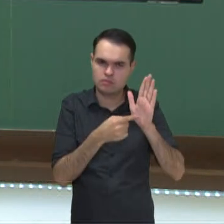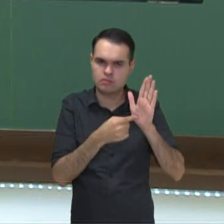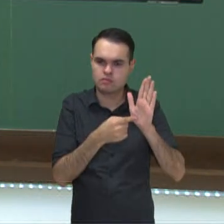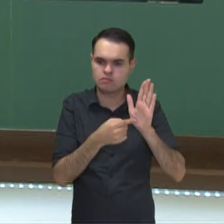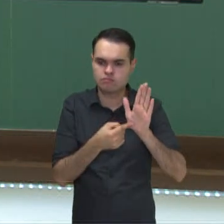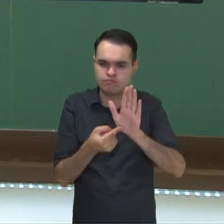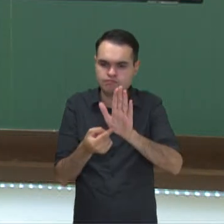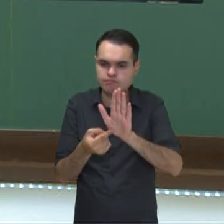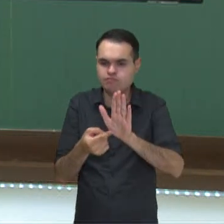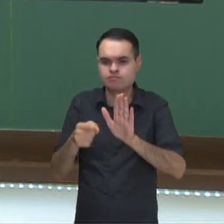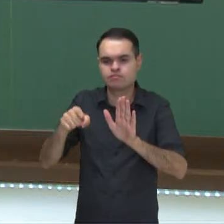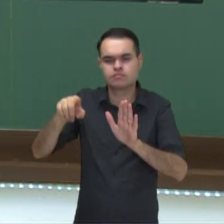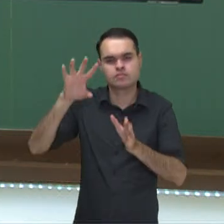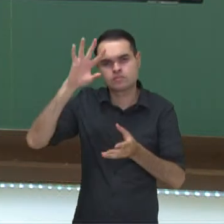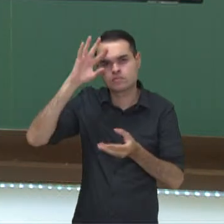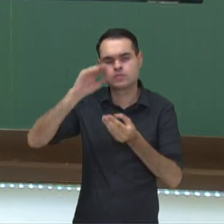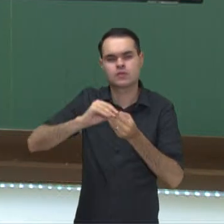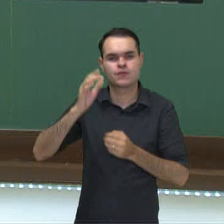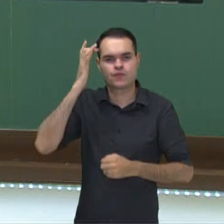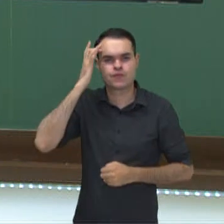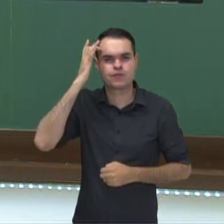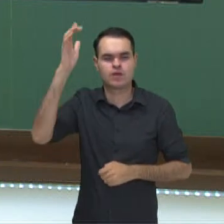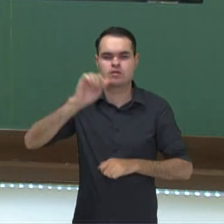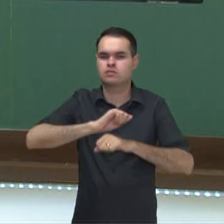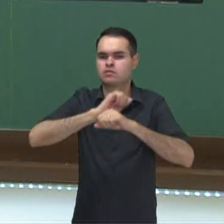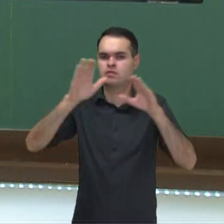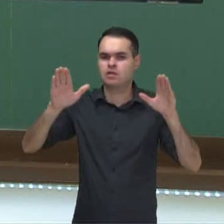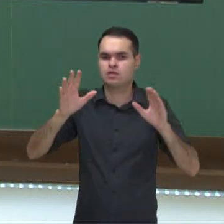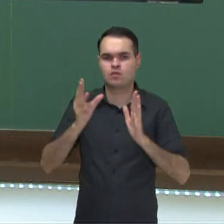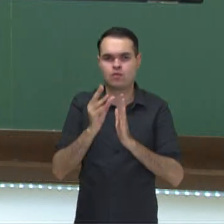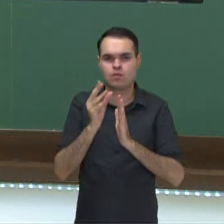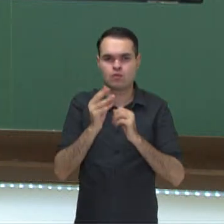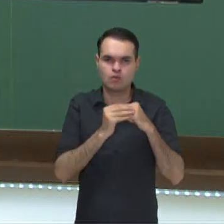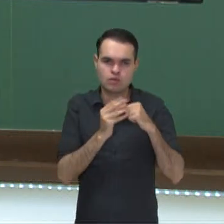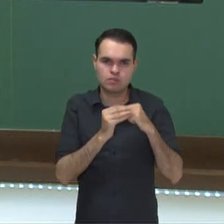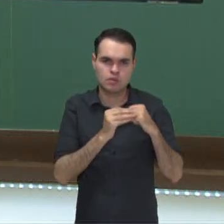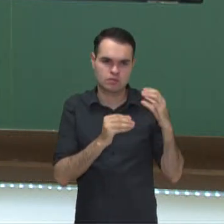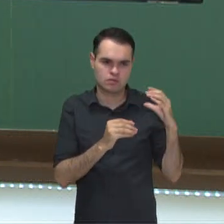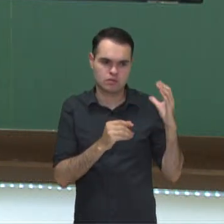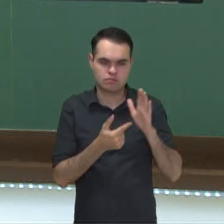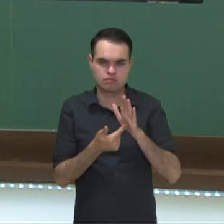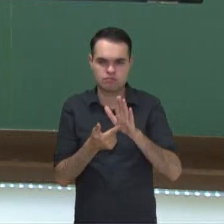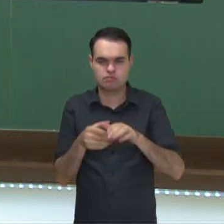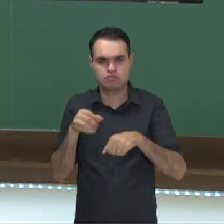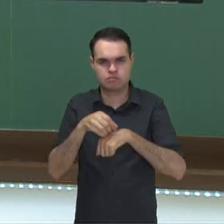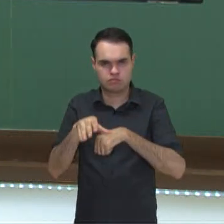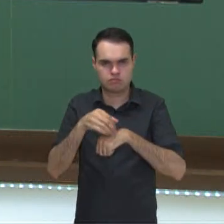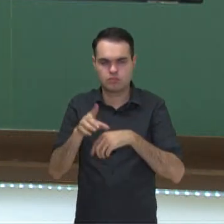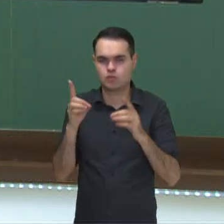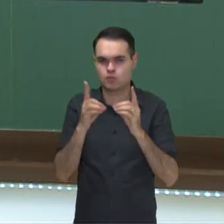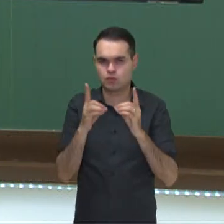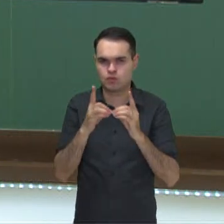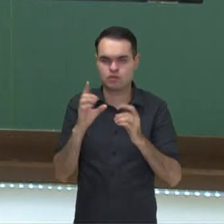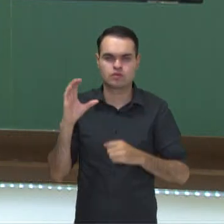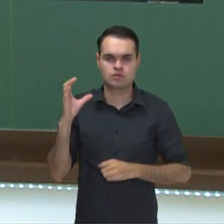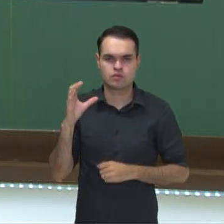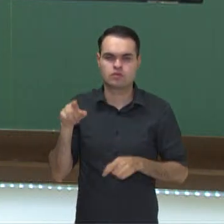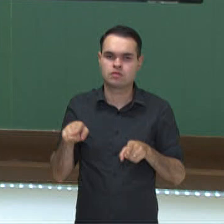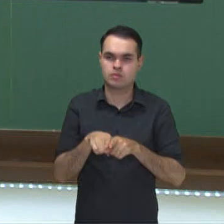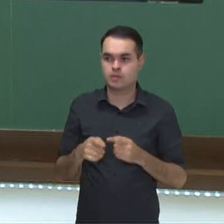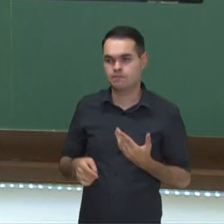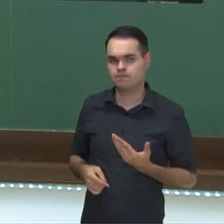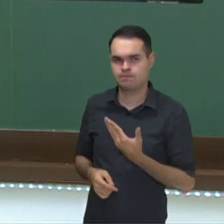fácil compreensão, mais fácil acesso ao conhecimento científico, esse texto didático científico, inclusive o que temos